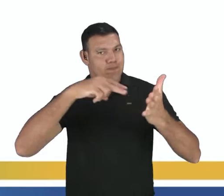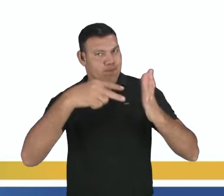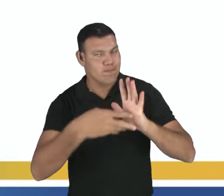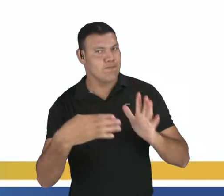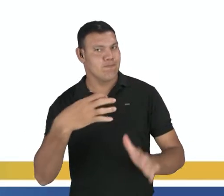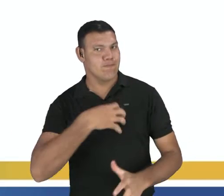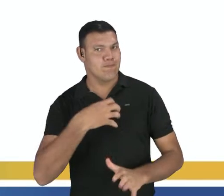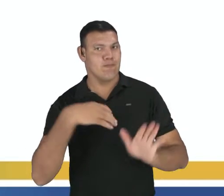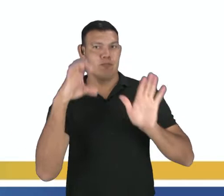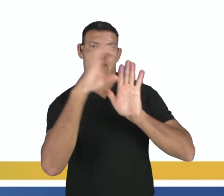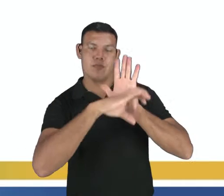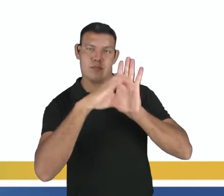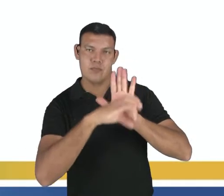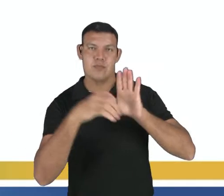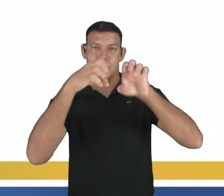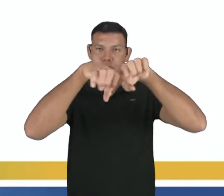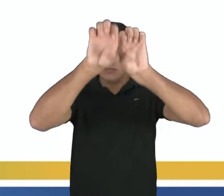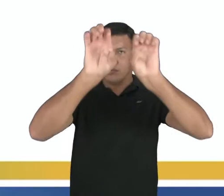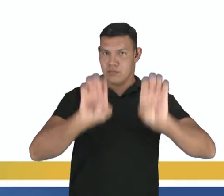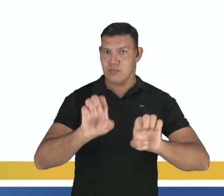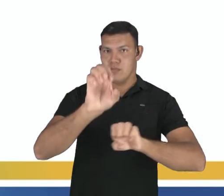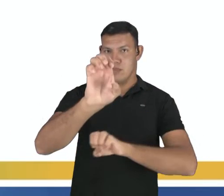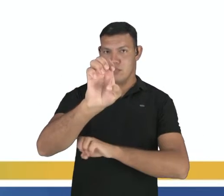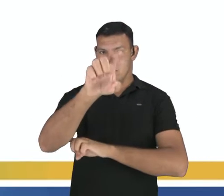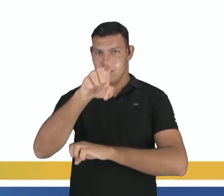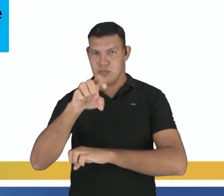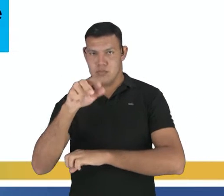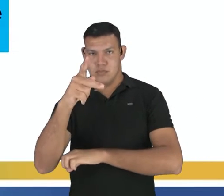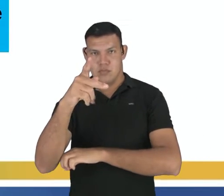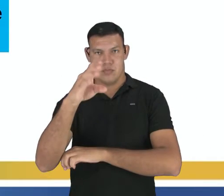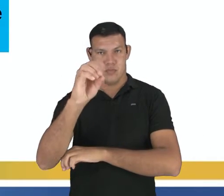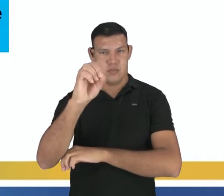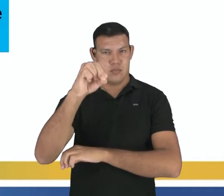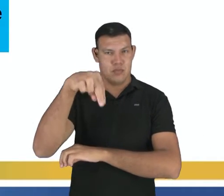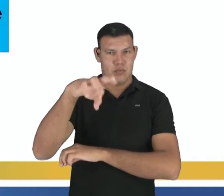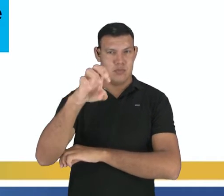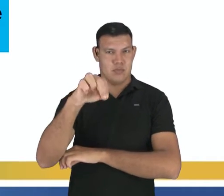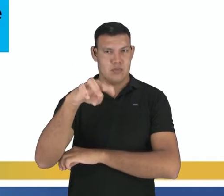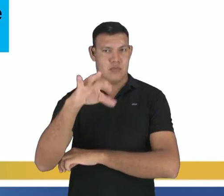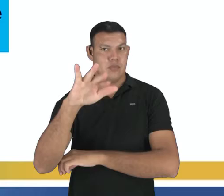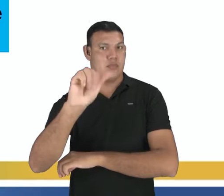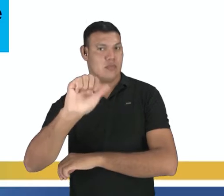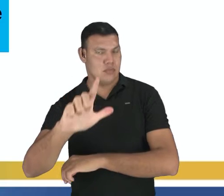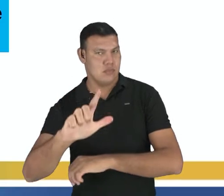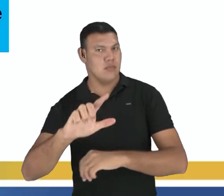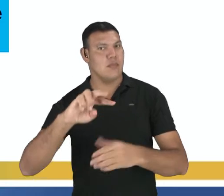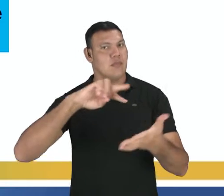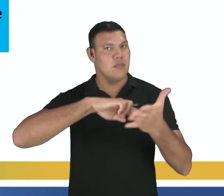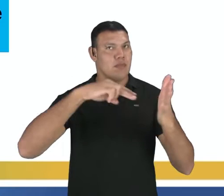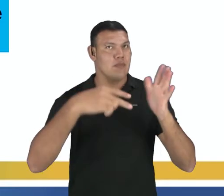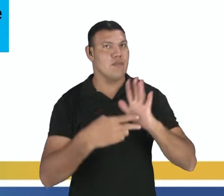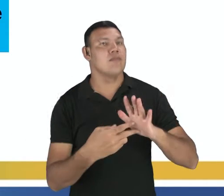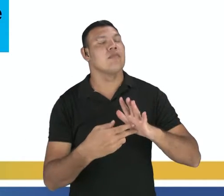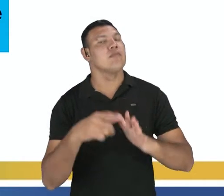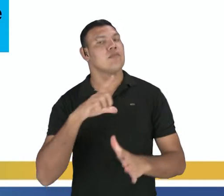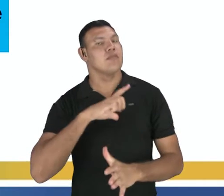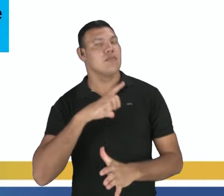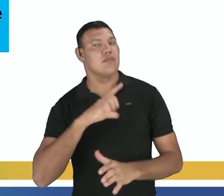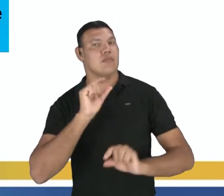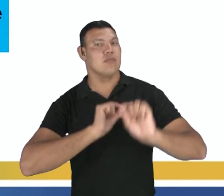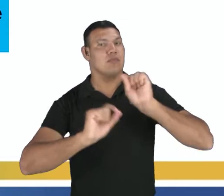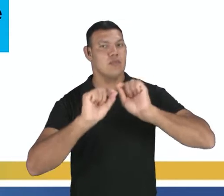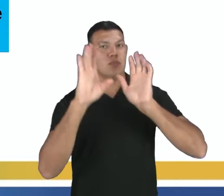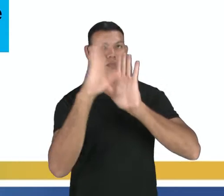sentido ou o conceito da equação exponencial. Então, pela definição, nós teremos a seguinte situação na